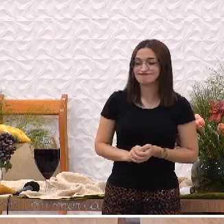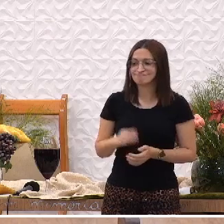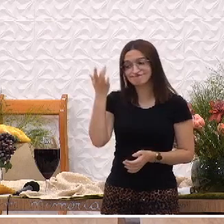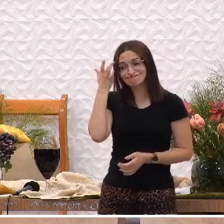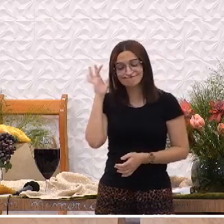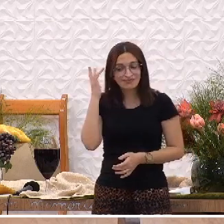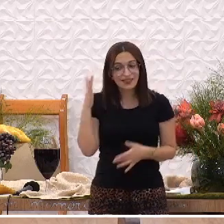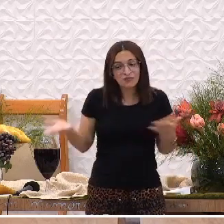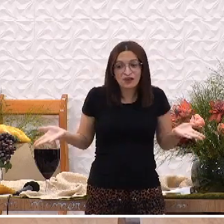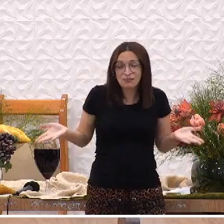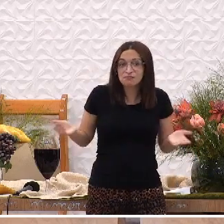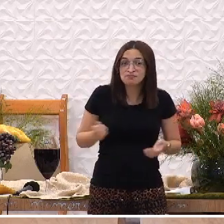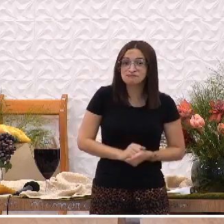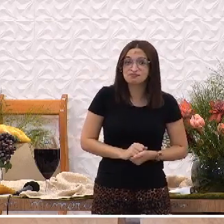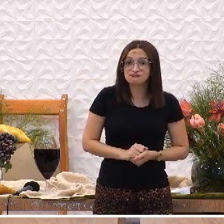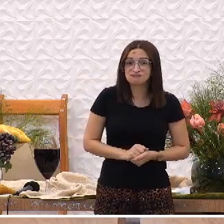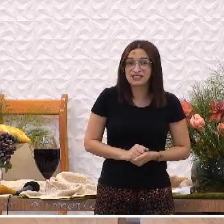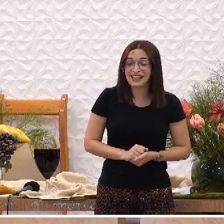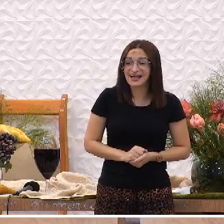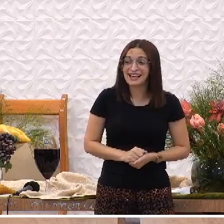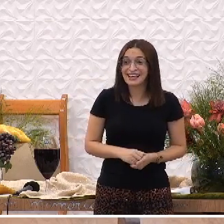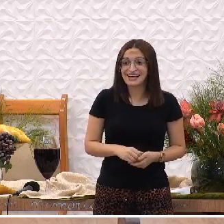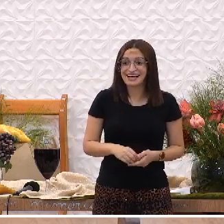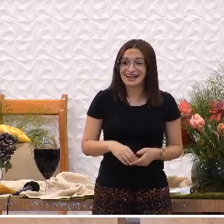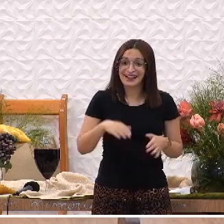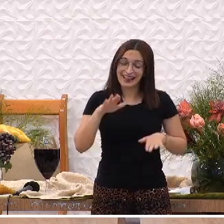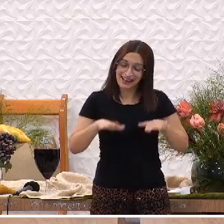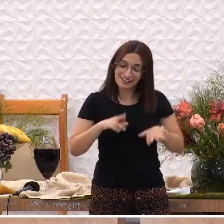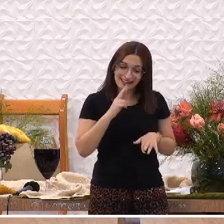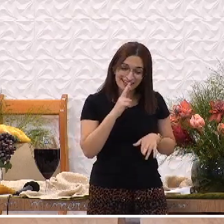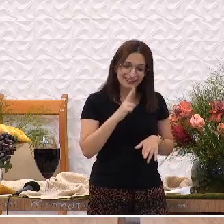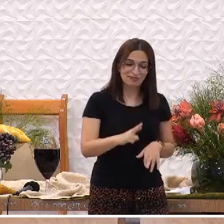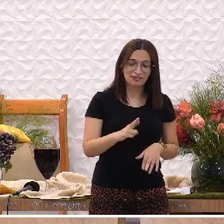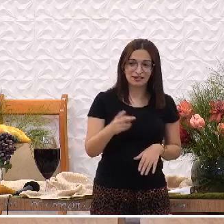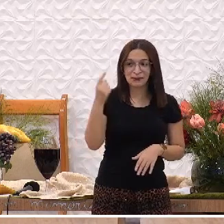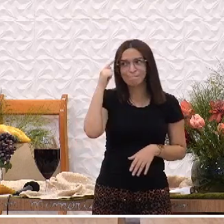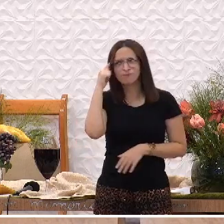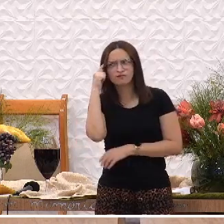mesmo depois de pensar no assunto, sua resposta ainda seria: não sei.